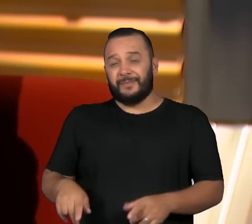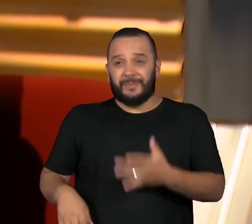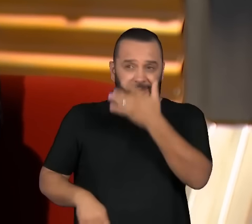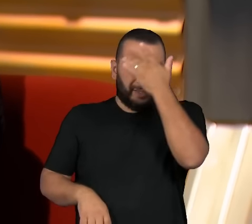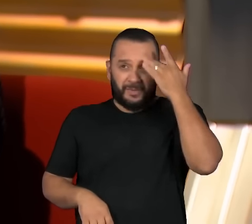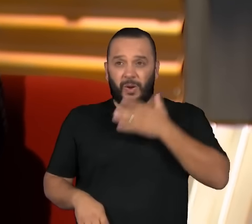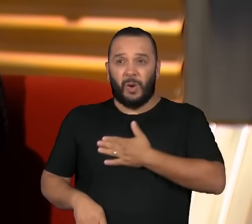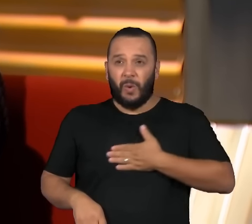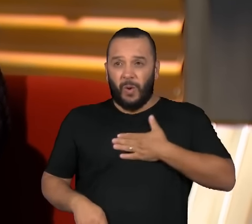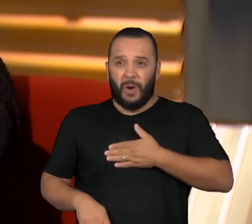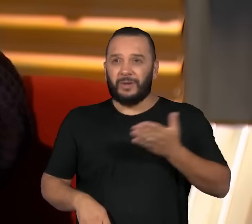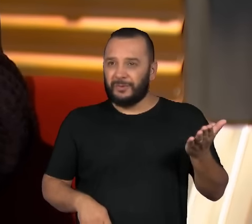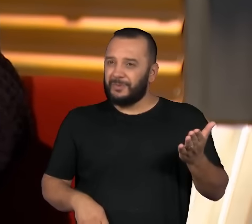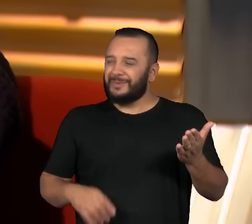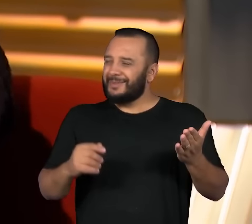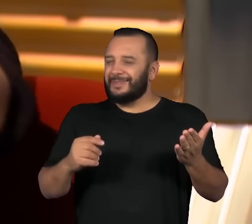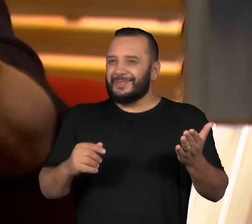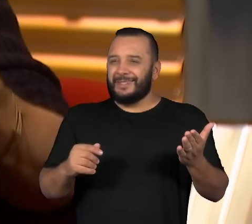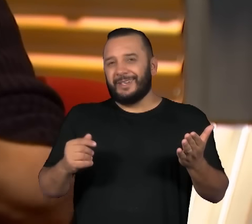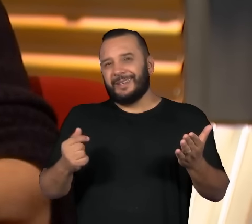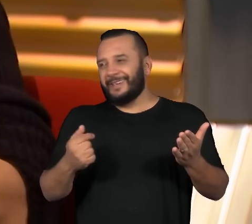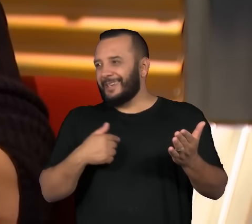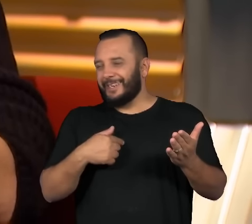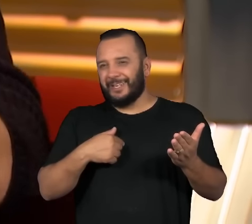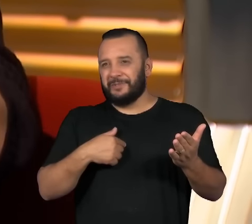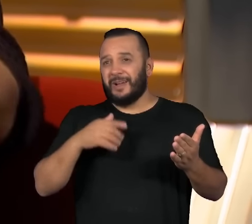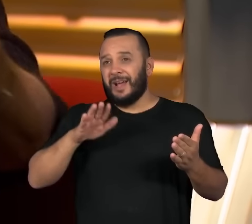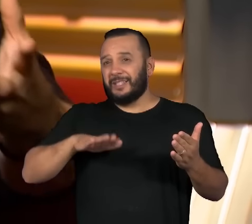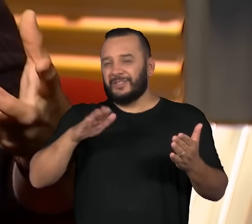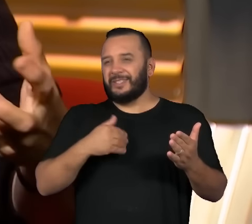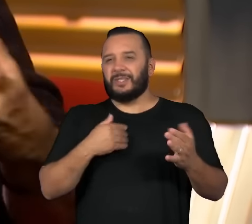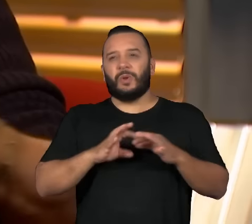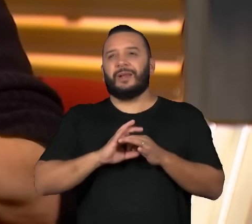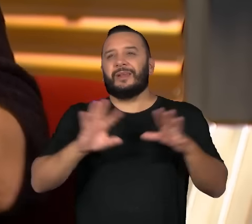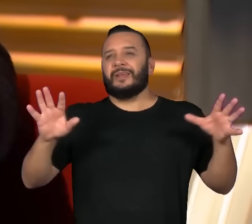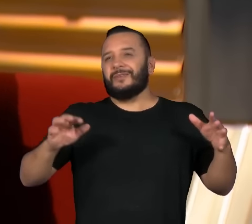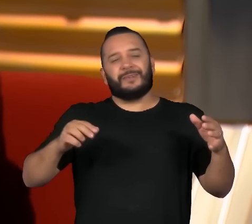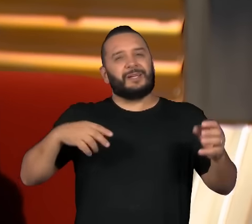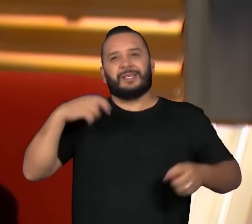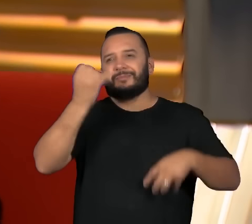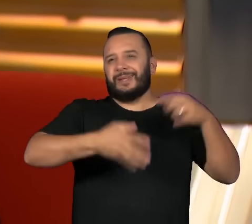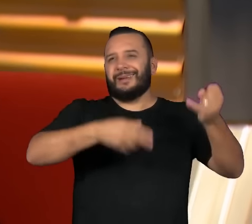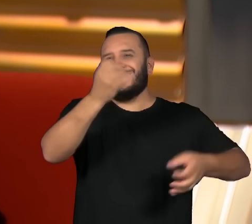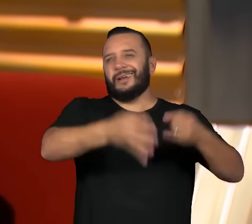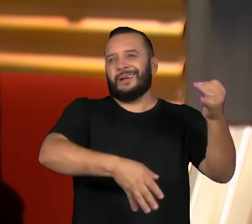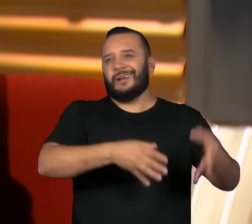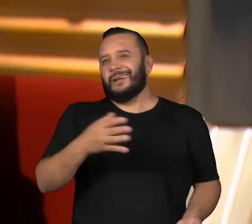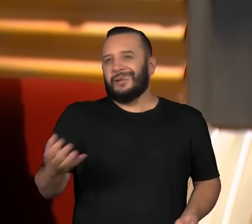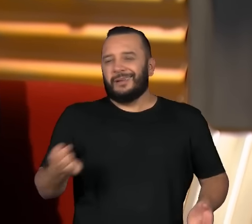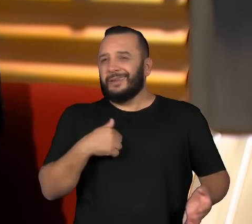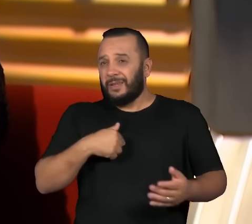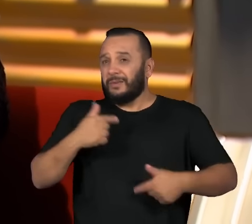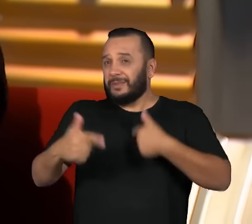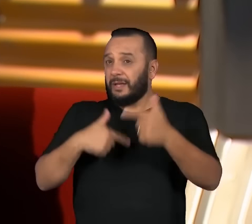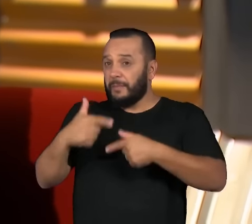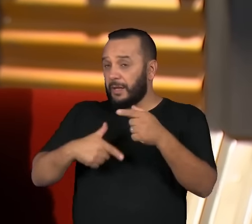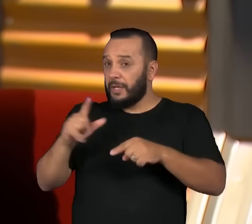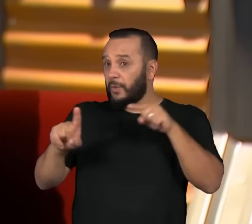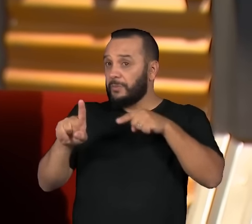inclusive mais ainda. Que eu me sinto mais solto, no sentido de estar trabalhando por um objetivo